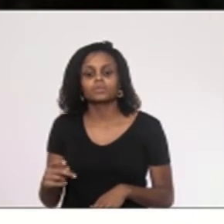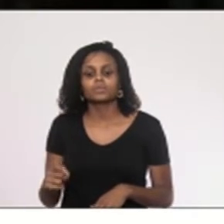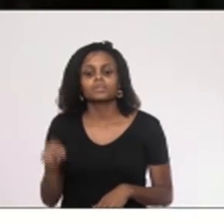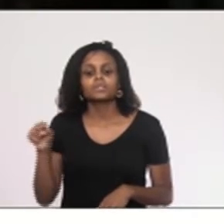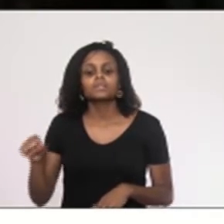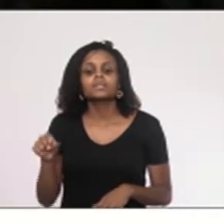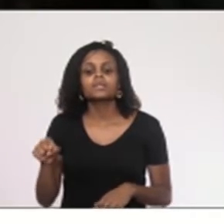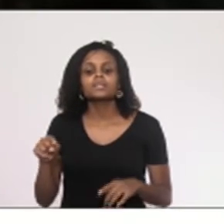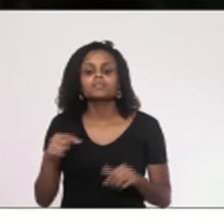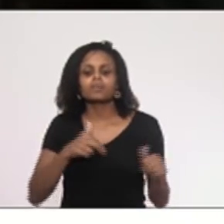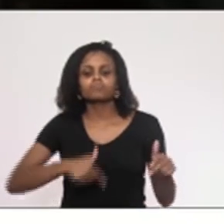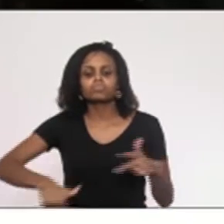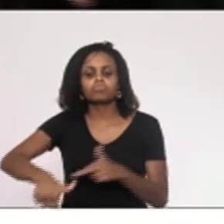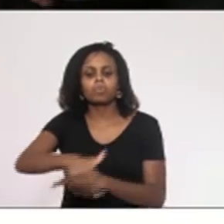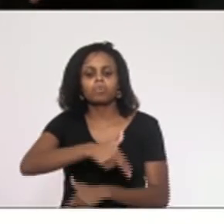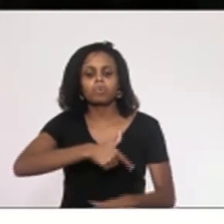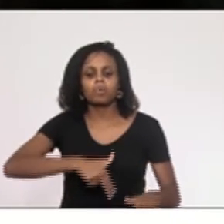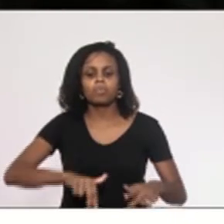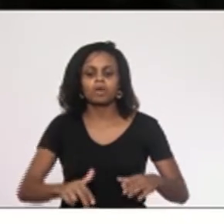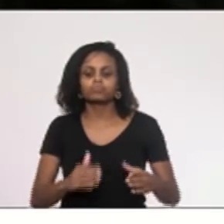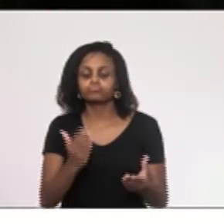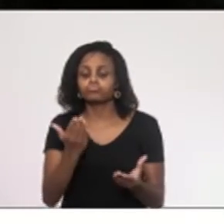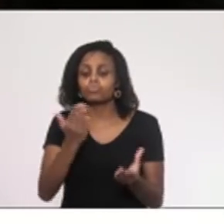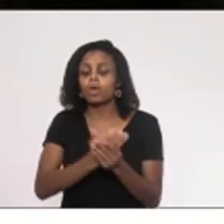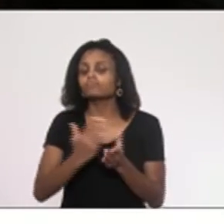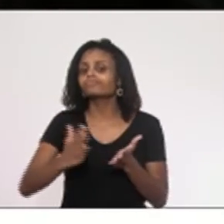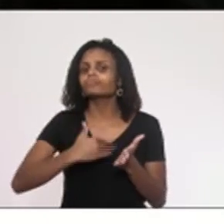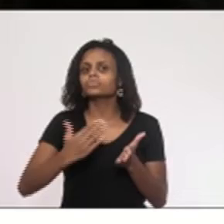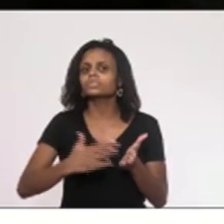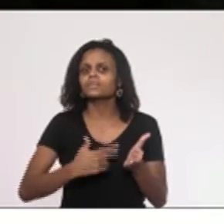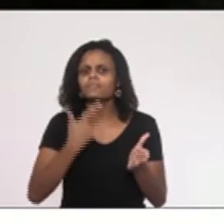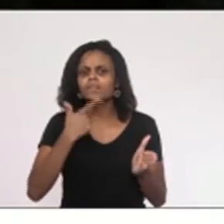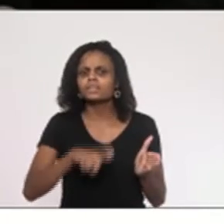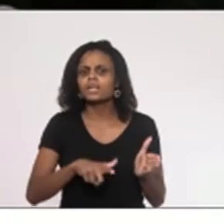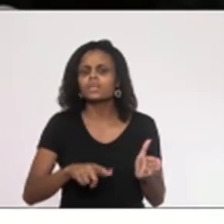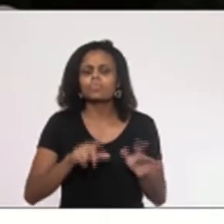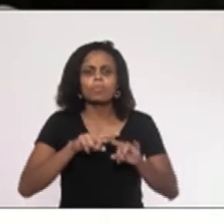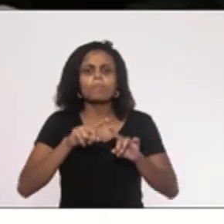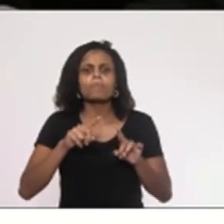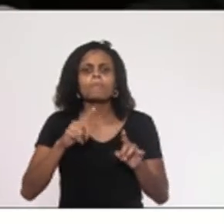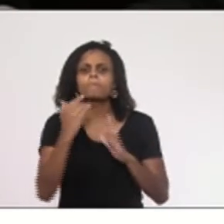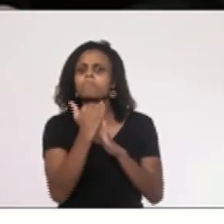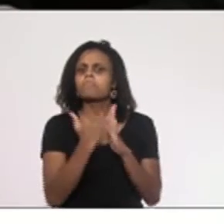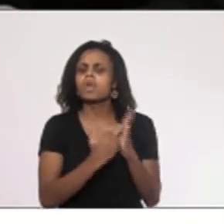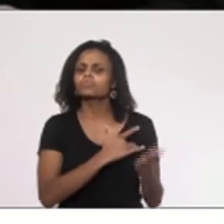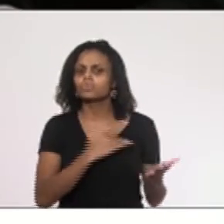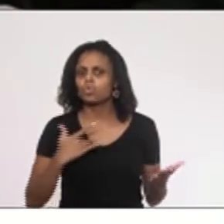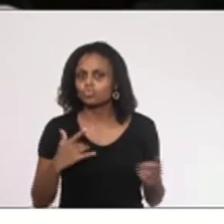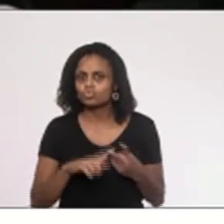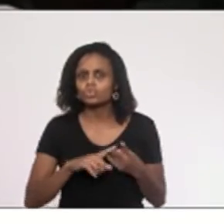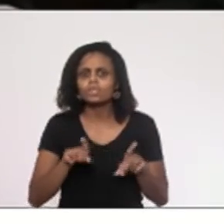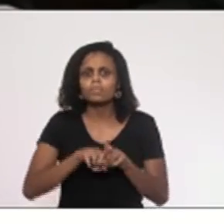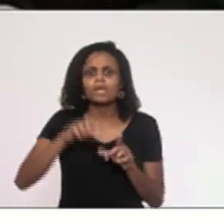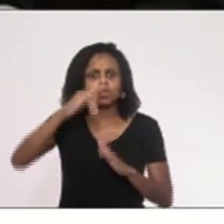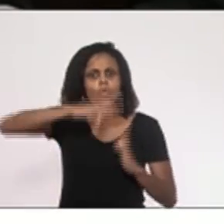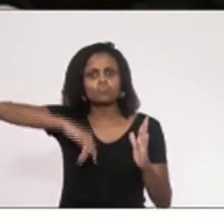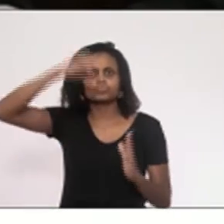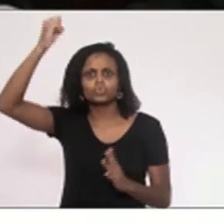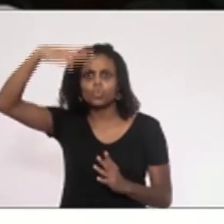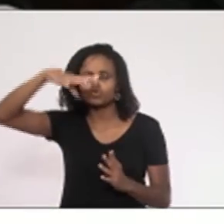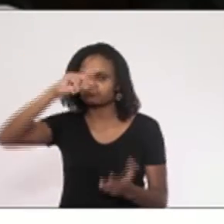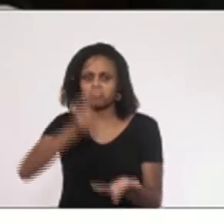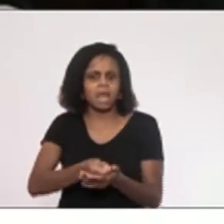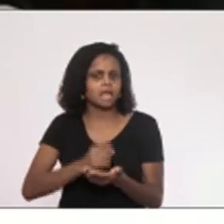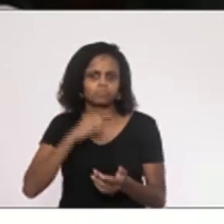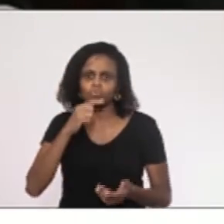dessa casa, com uma pasta mostrando os custos com o plano de saúde, mostrando que a conta de luz não foi paga, que o